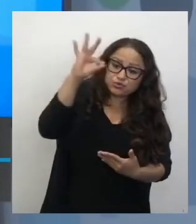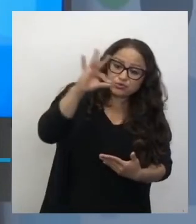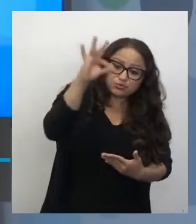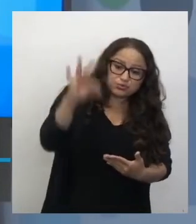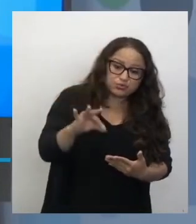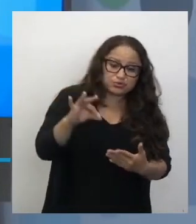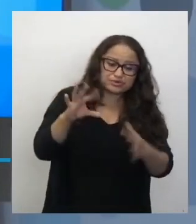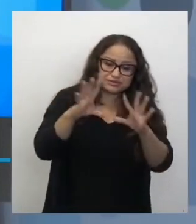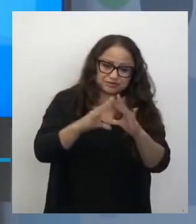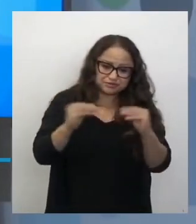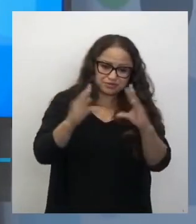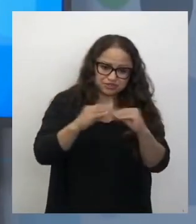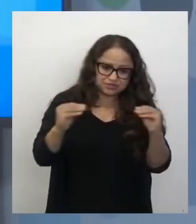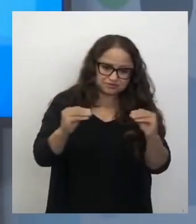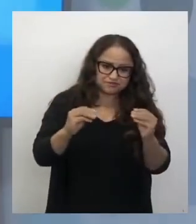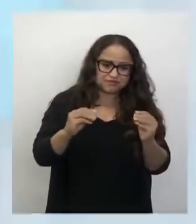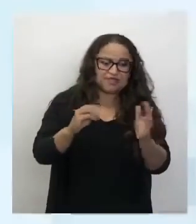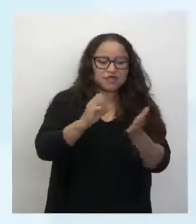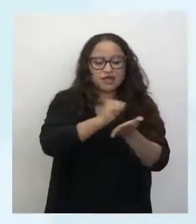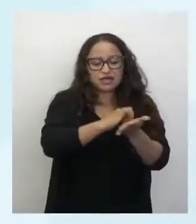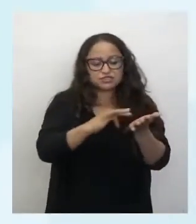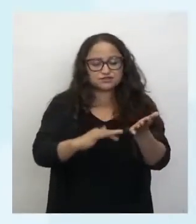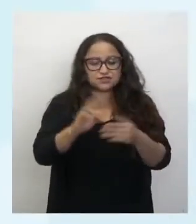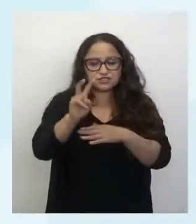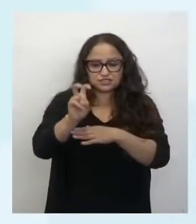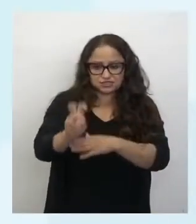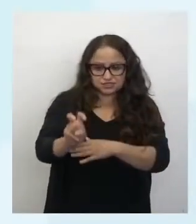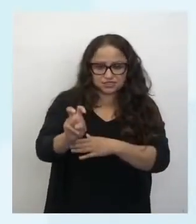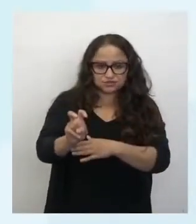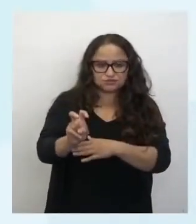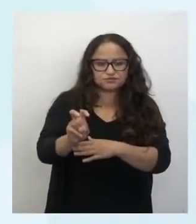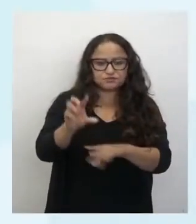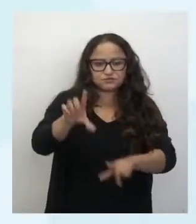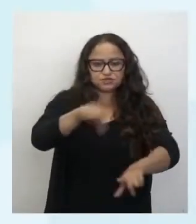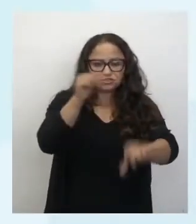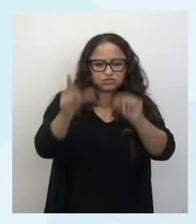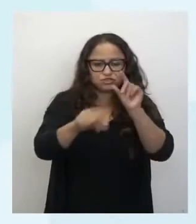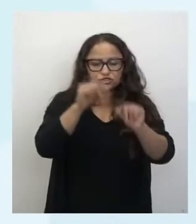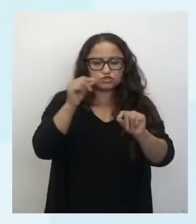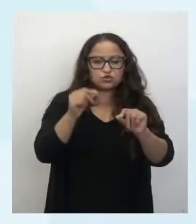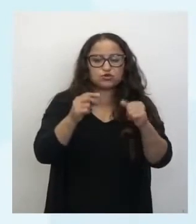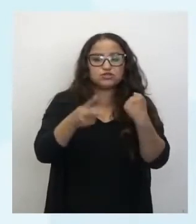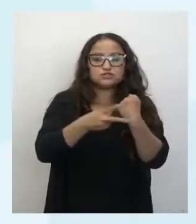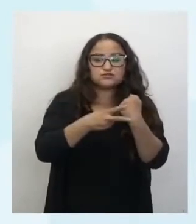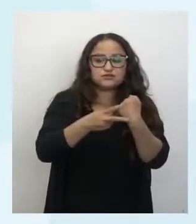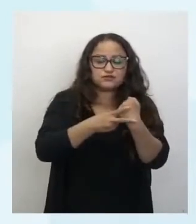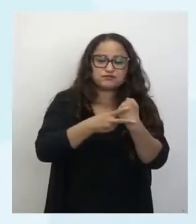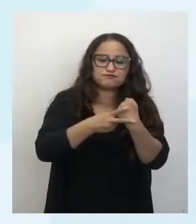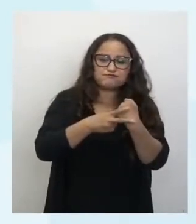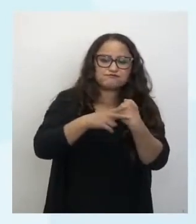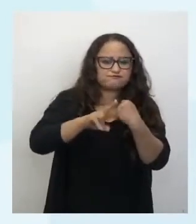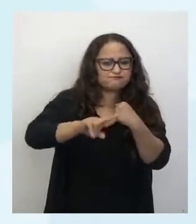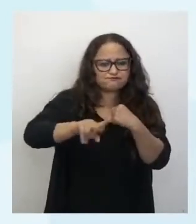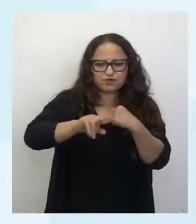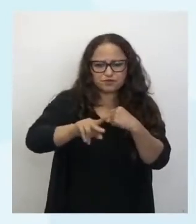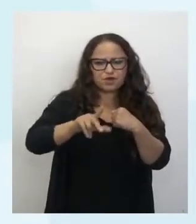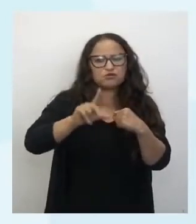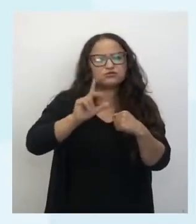bem. A atividade 5, ela pede o seguinte, olha na tela aí. A escolha dos elementos não verbais do texto 2 está coerente